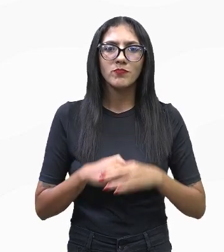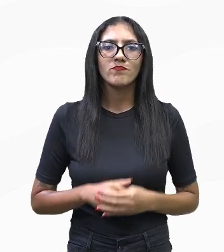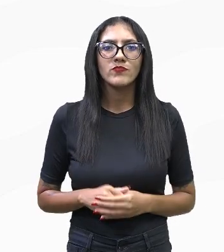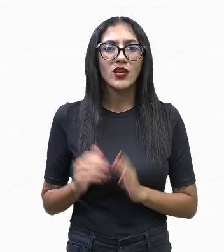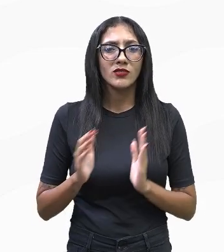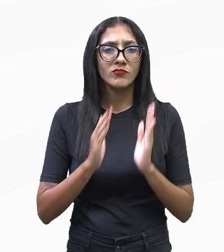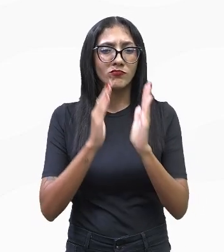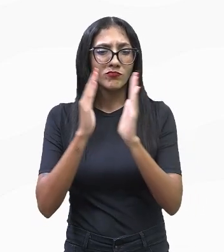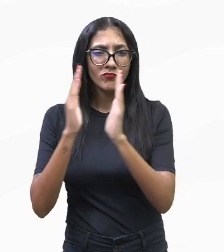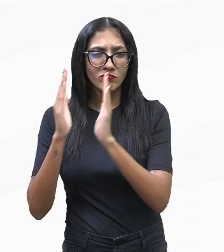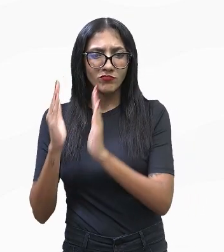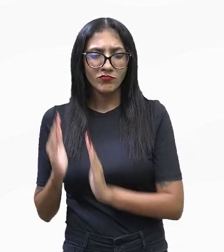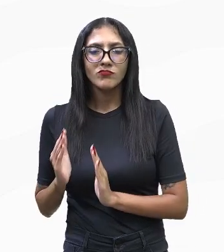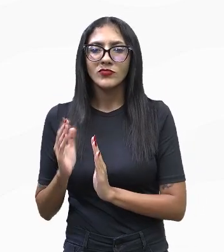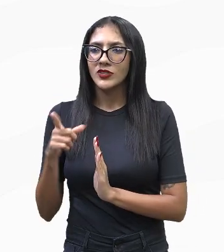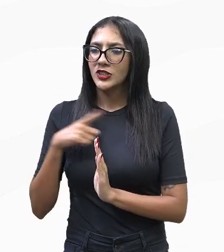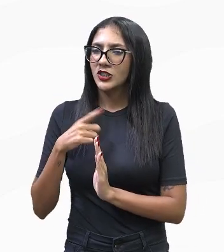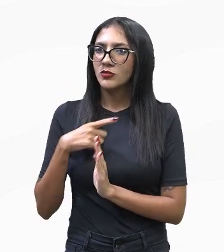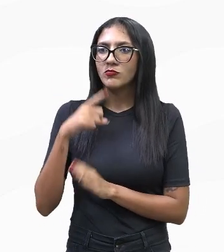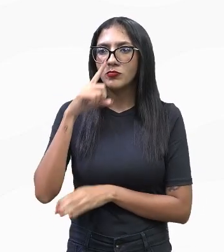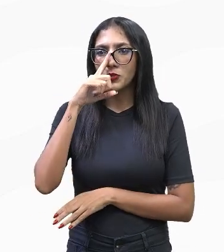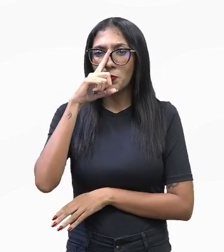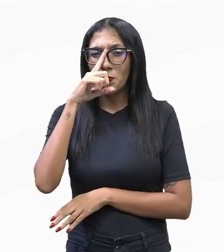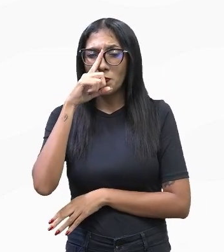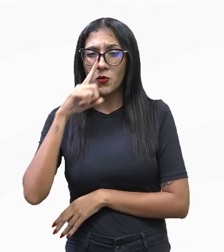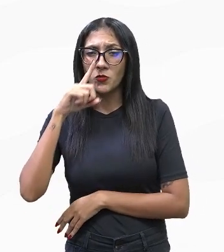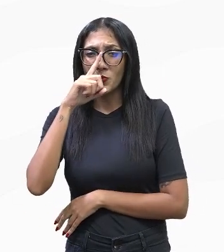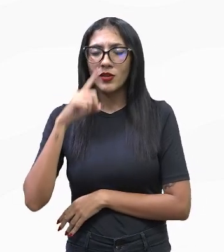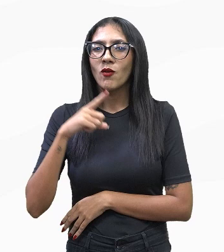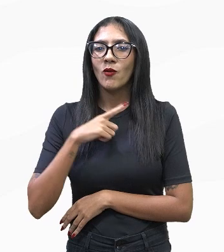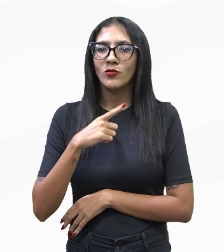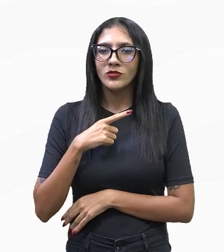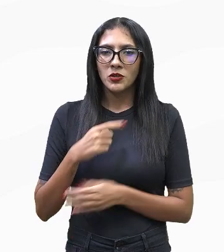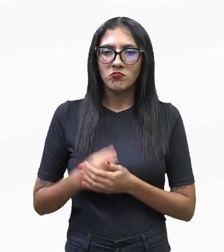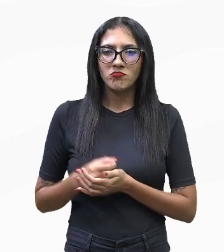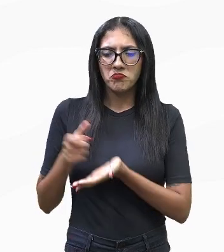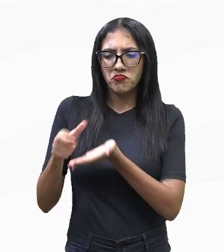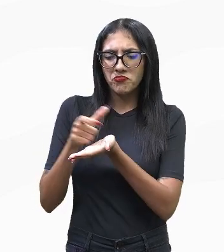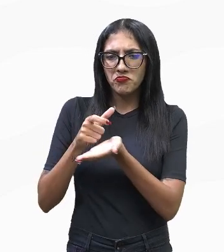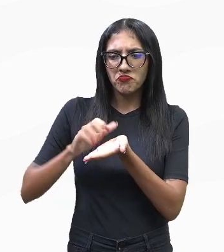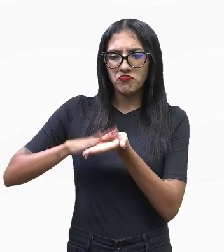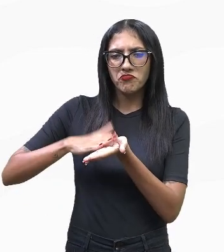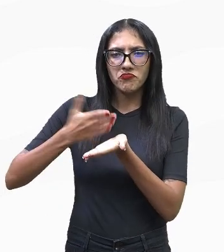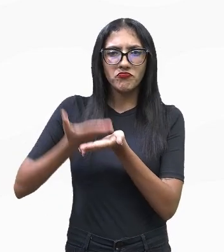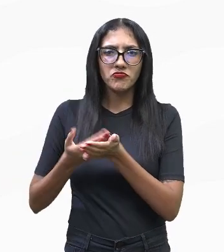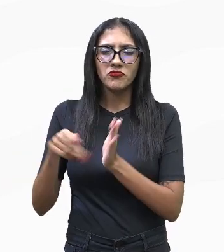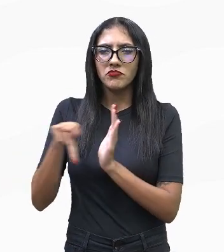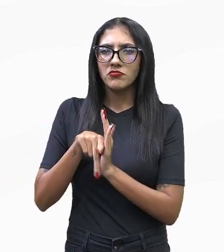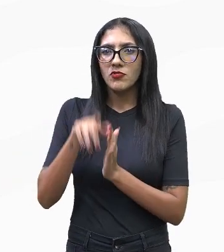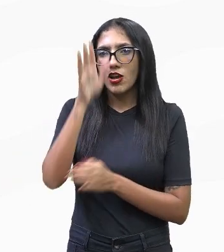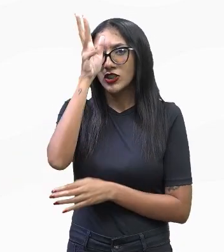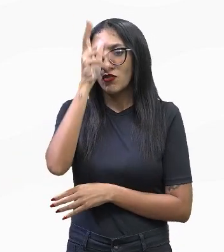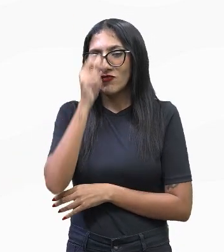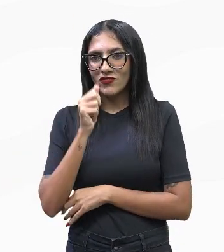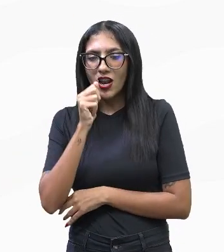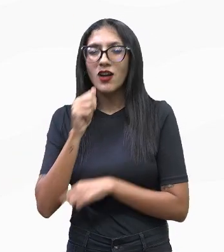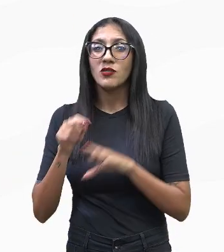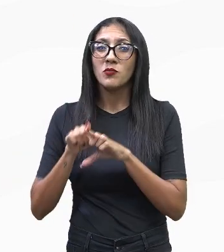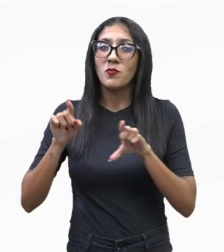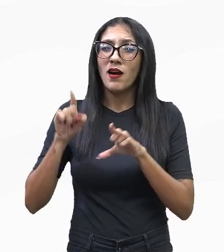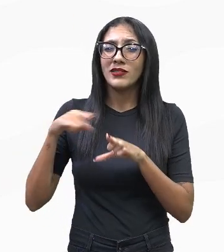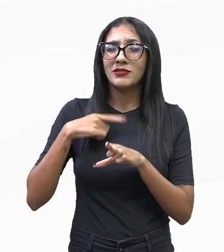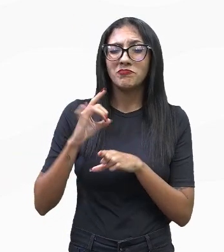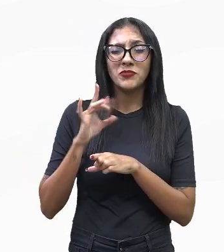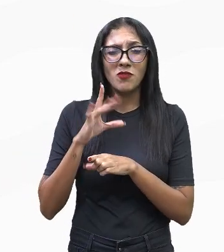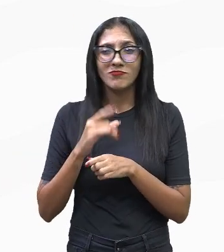última fileira são os mais perigosos, né? Ultraprocessados, como nugget de frango, é de frango, mas ele está lá longe,